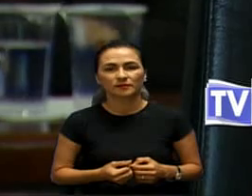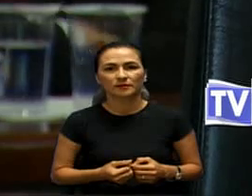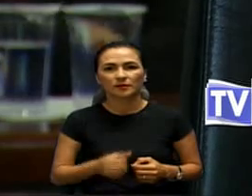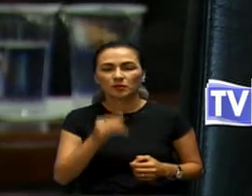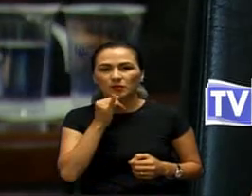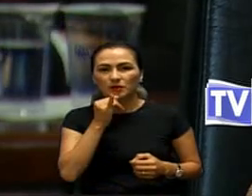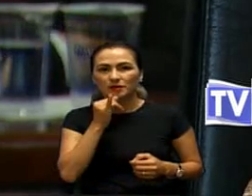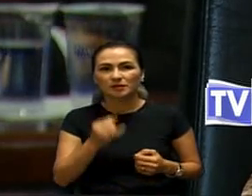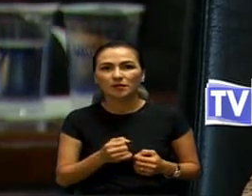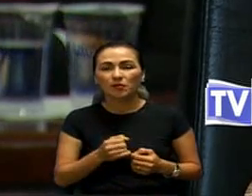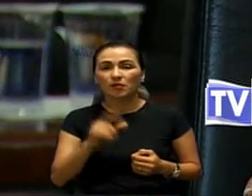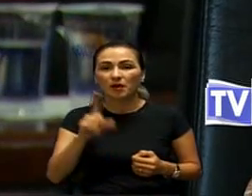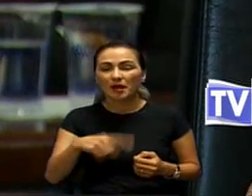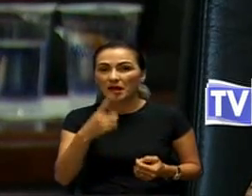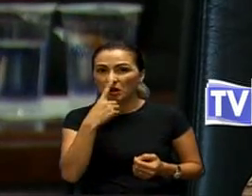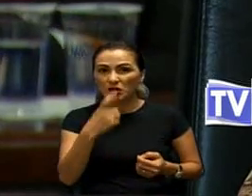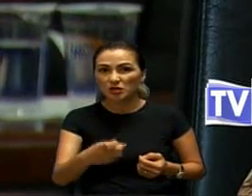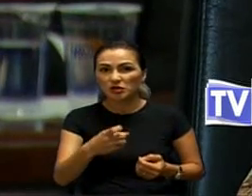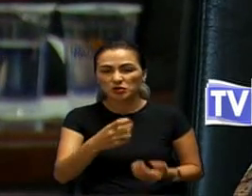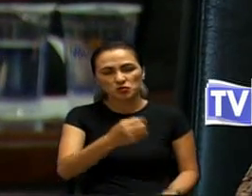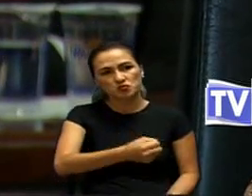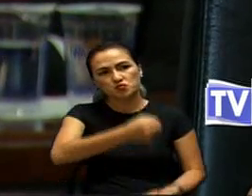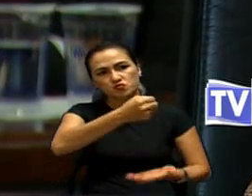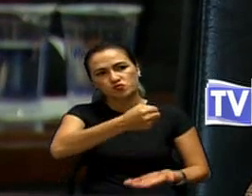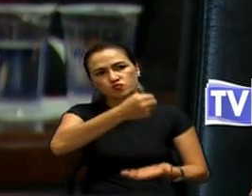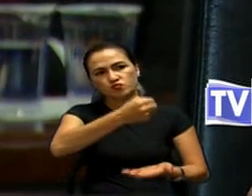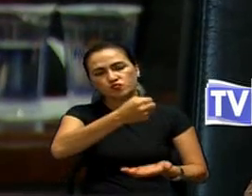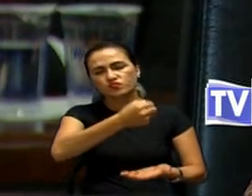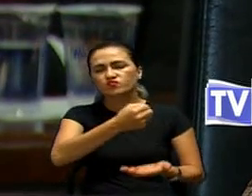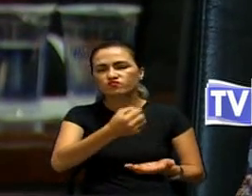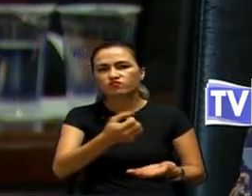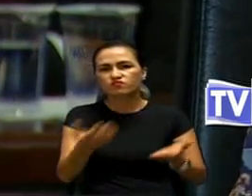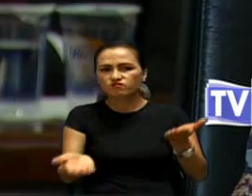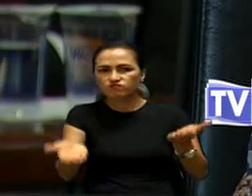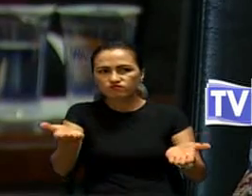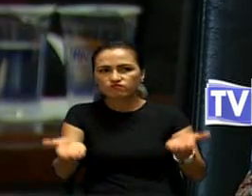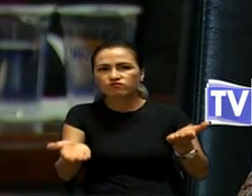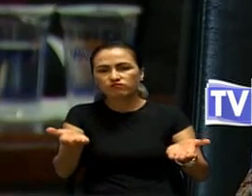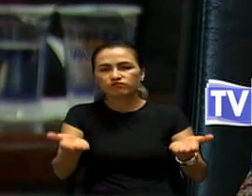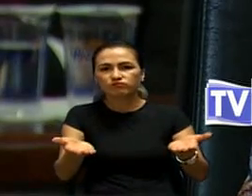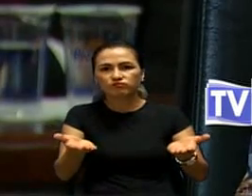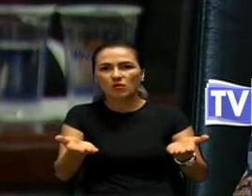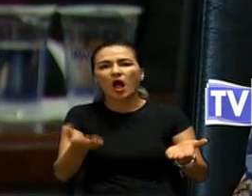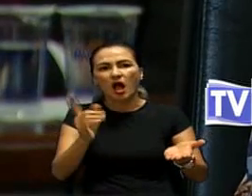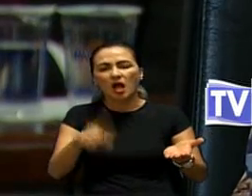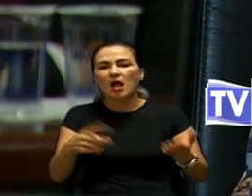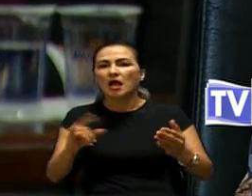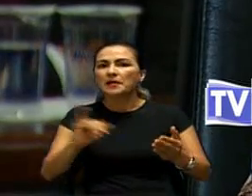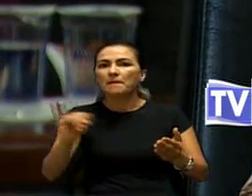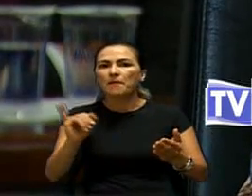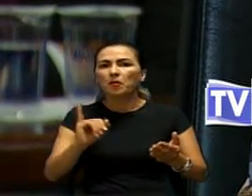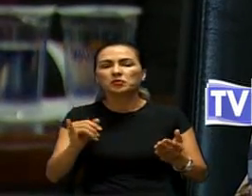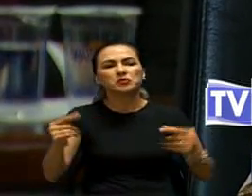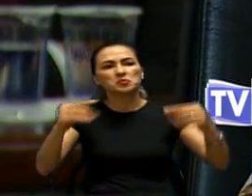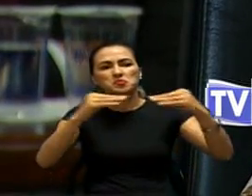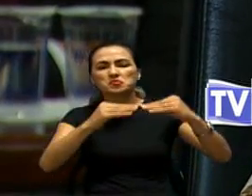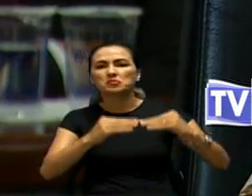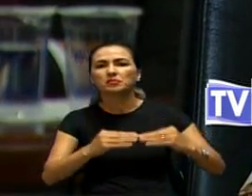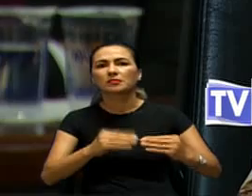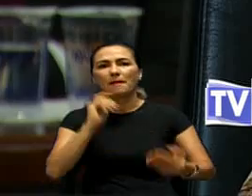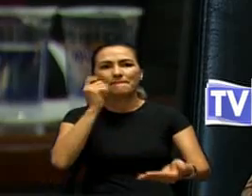lixo, a quantidade de lixo que ele vai produzir. E aí tem um controle, tem uma média. Não pagam todos iguais, não